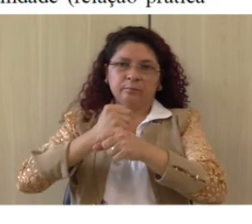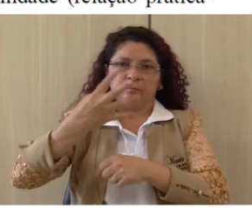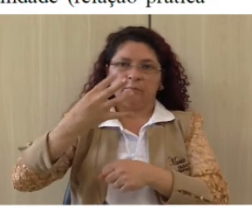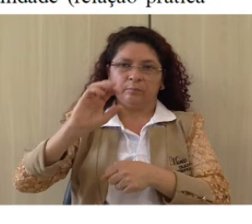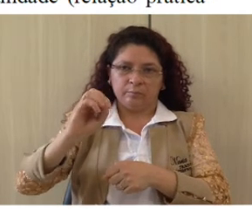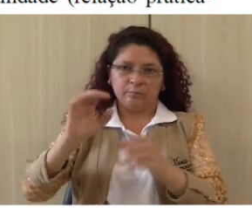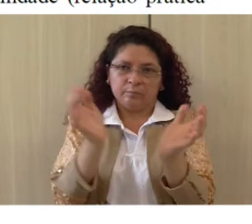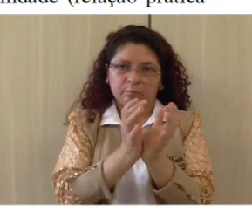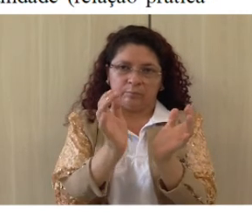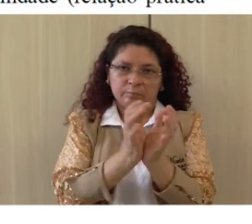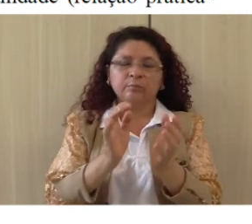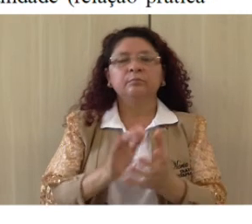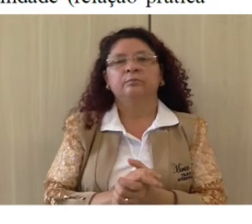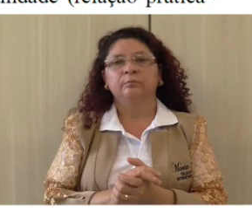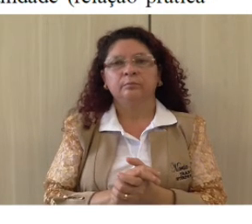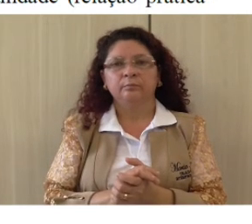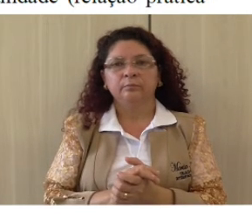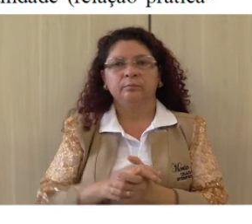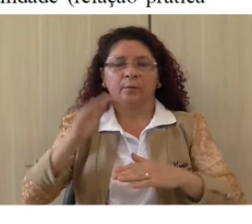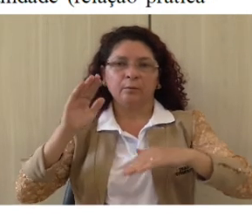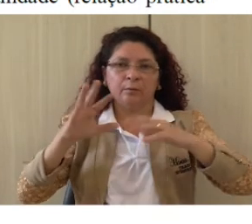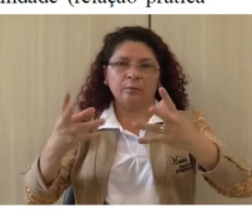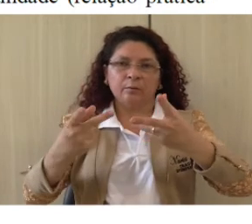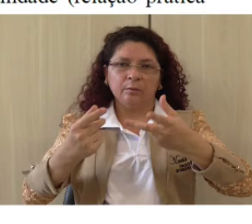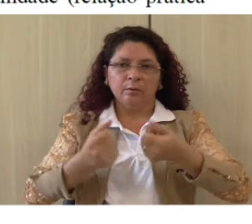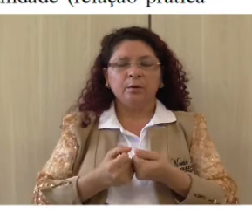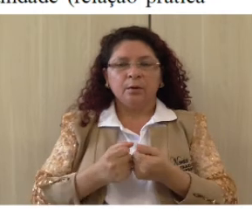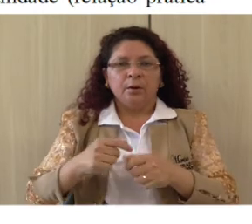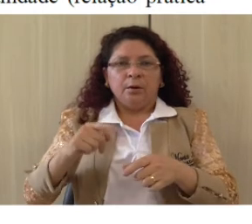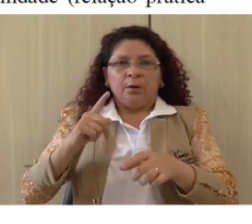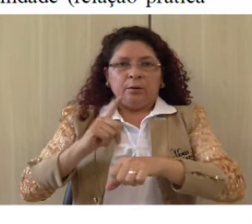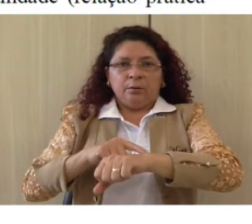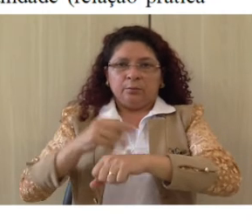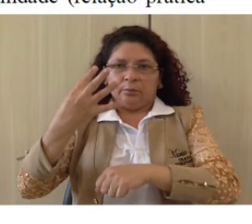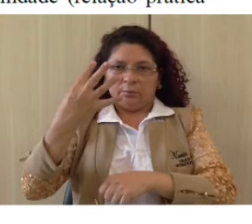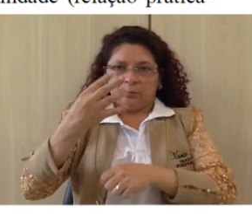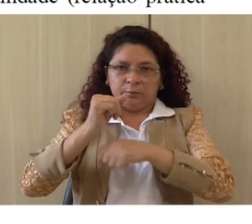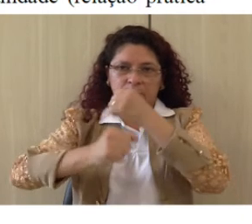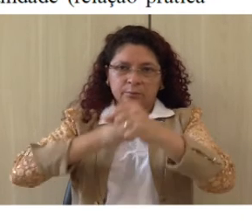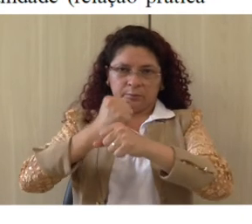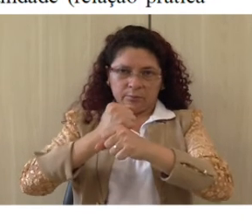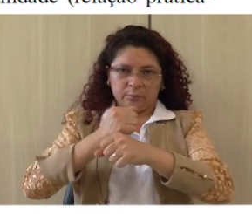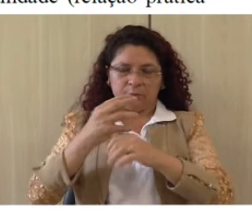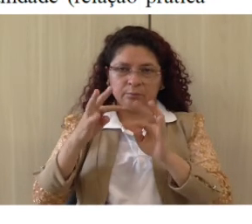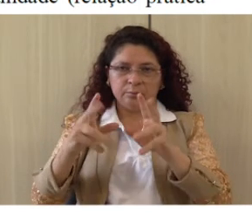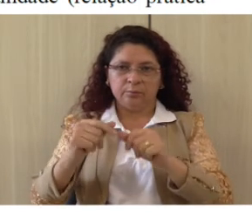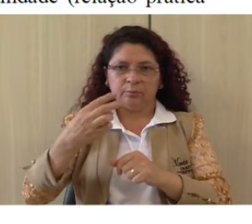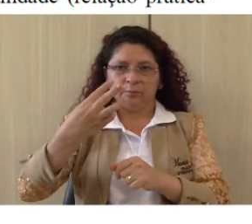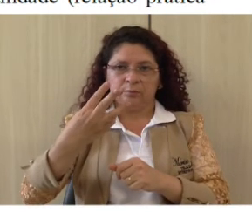vagas por turma. A modalidade do curso é presencial, com duração de 4 anos, com carga horária total